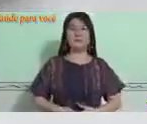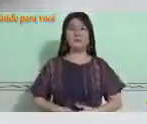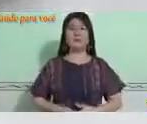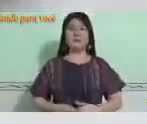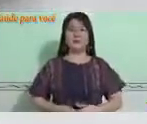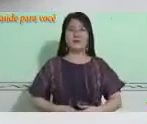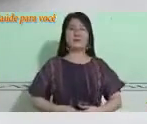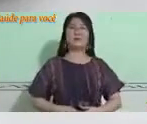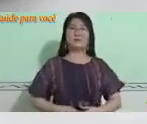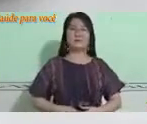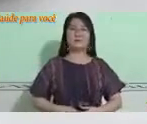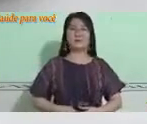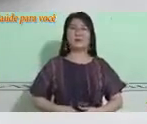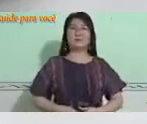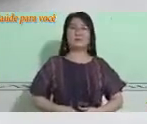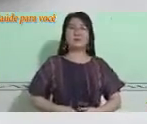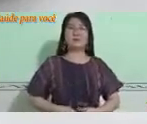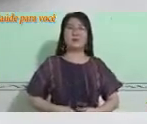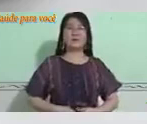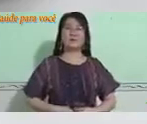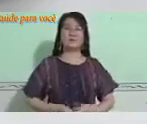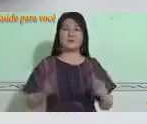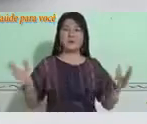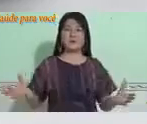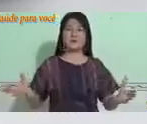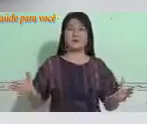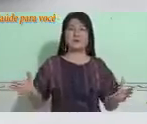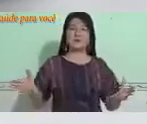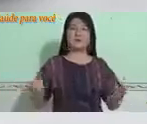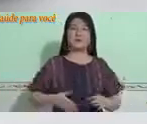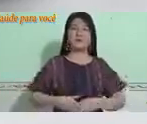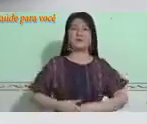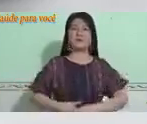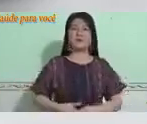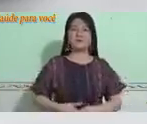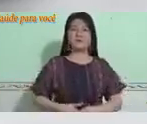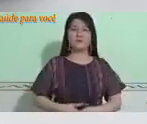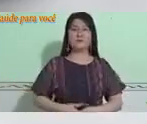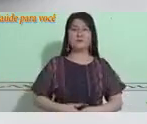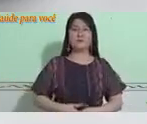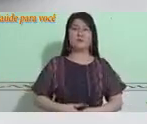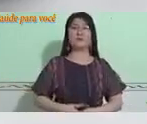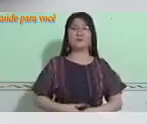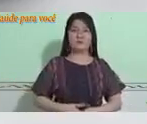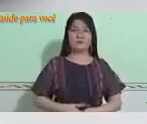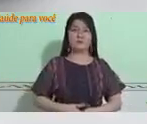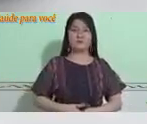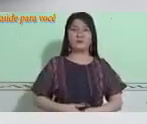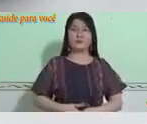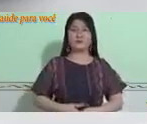Essa prescrição deve ser sempre feita por um médico especialista, como o gastroenterologista ou hematologista.